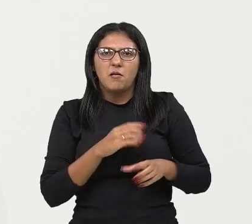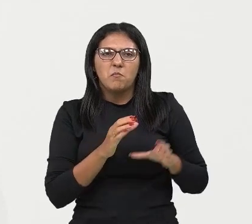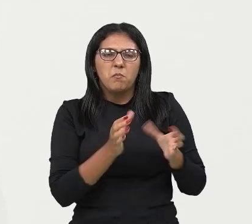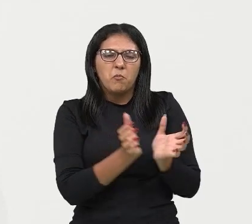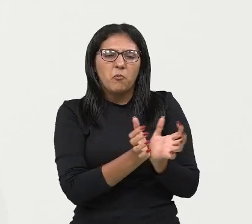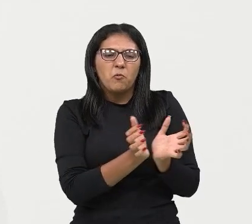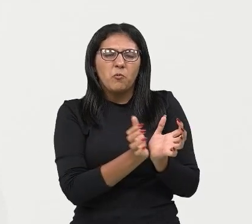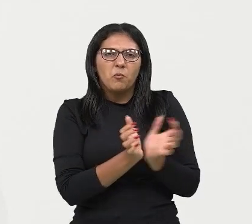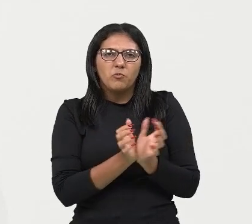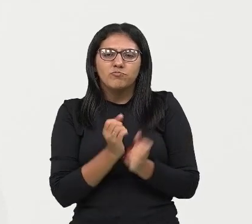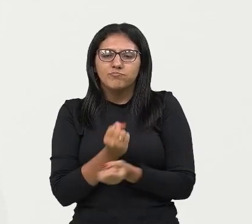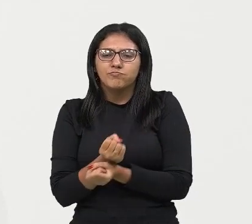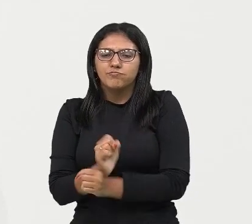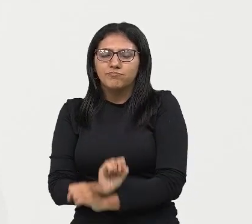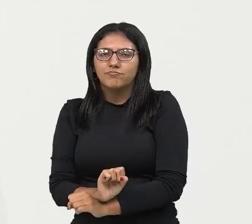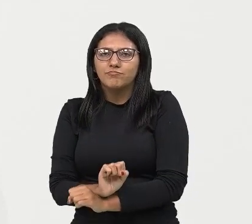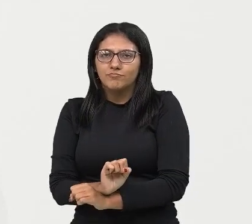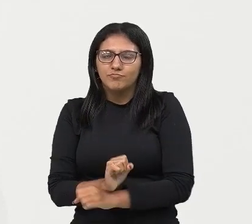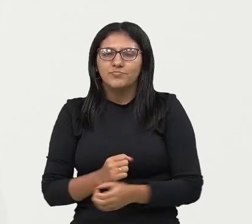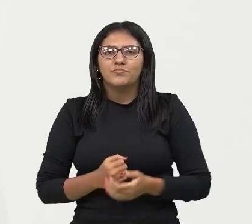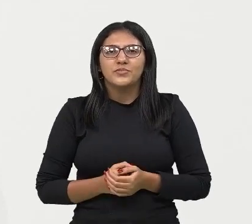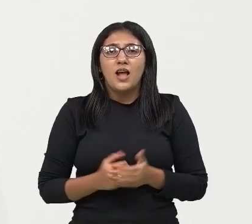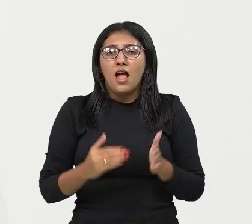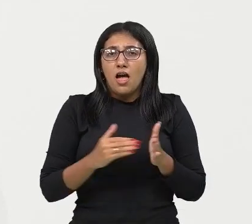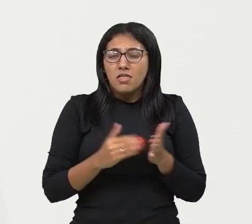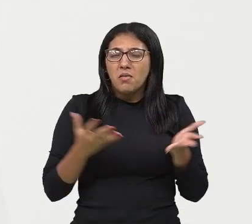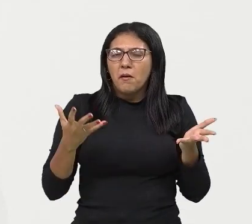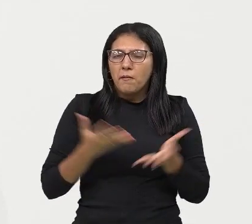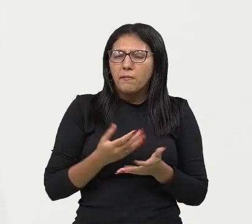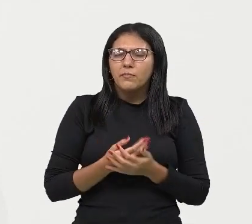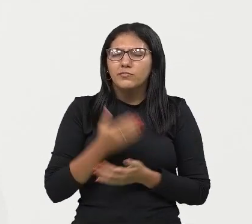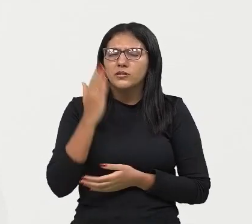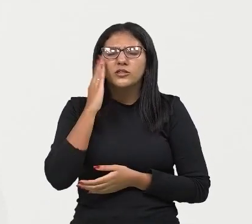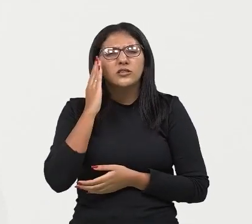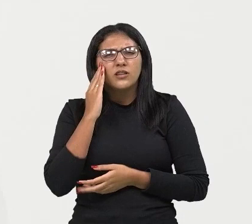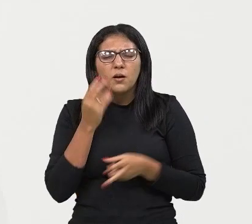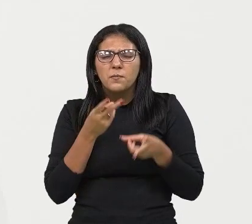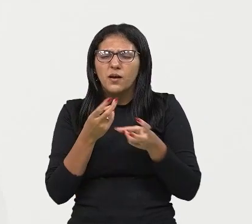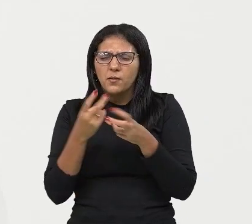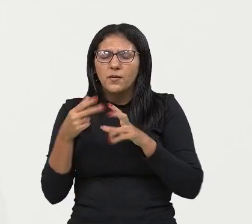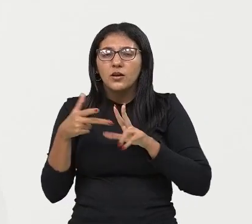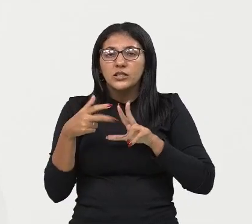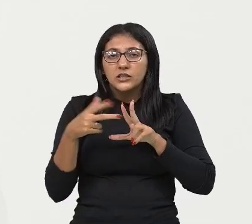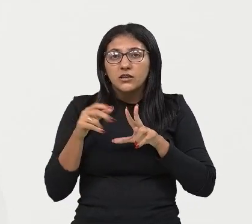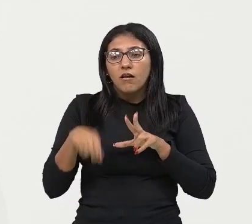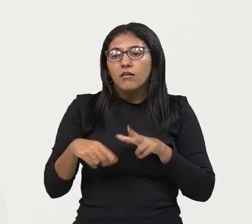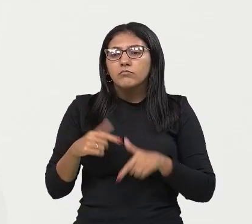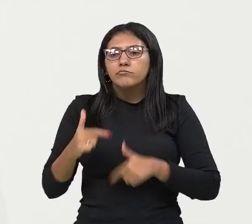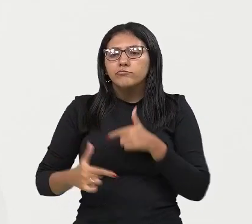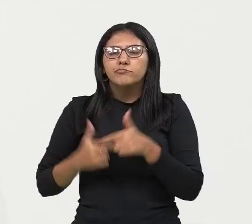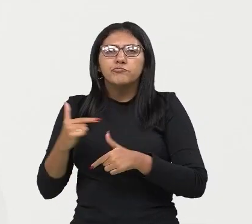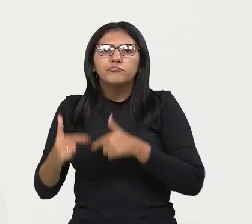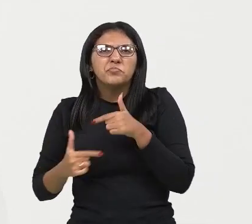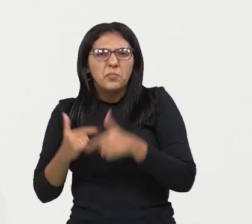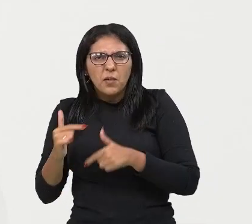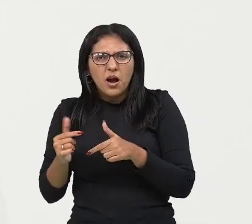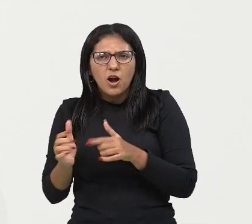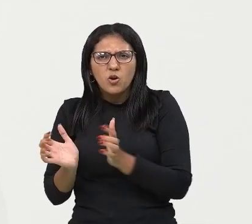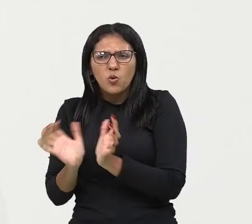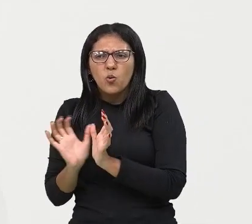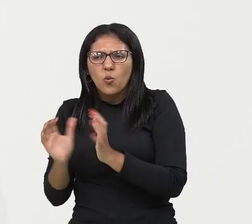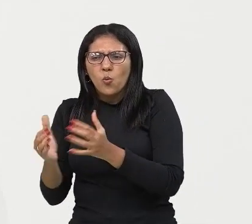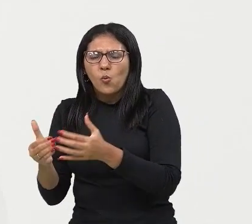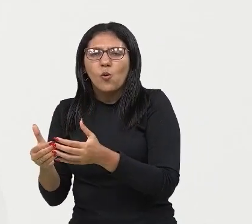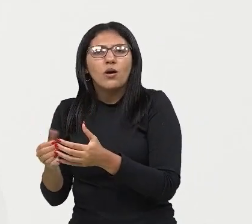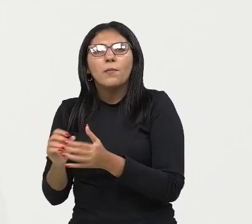escravizados. Naquele período, até hoje em dia, a gente verifica que os indígenas, eles trabalham, né, para a sua subsistência.